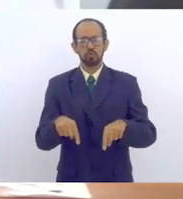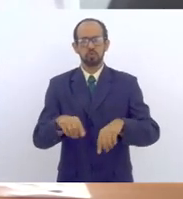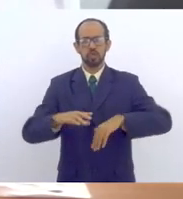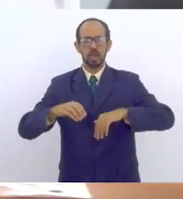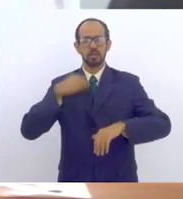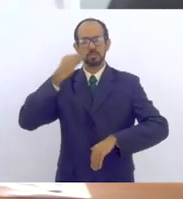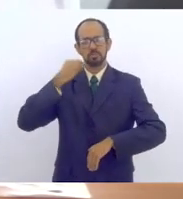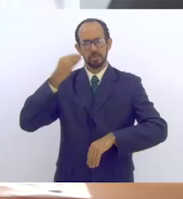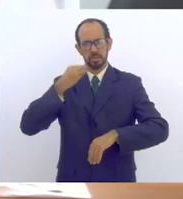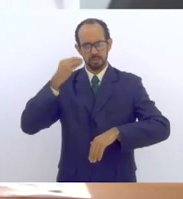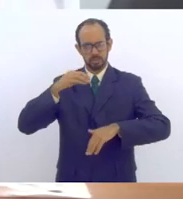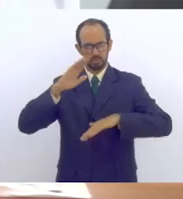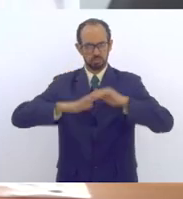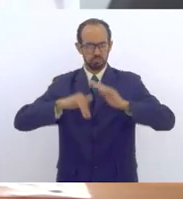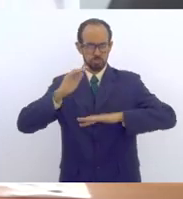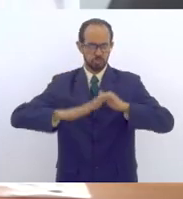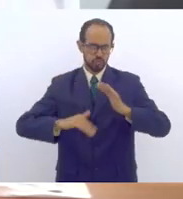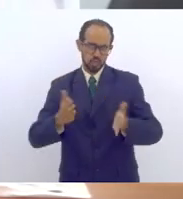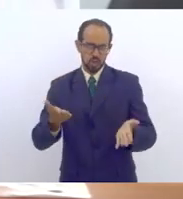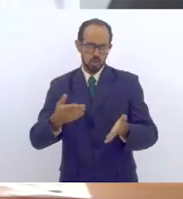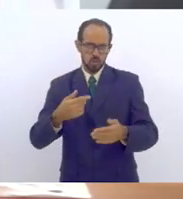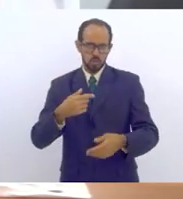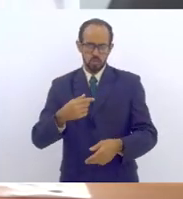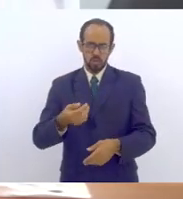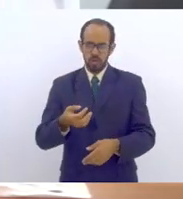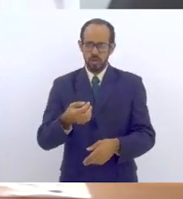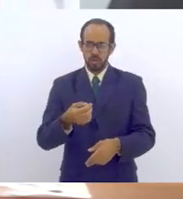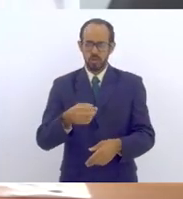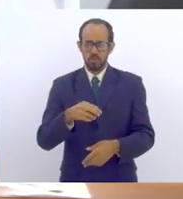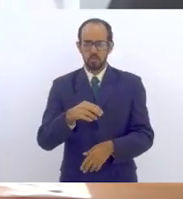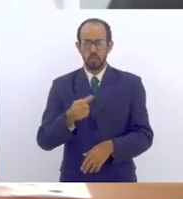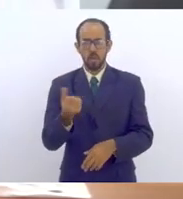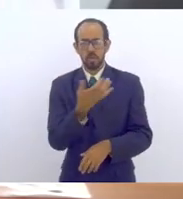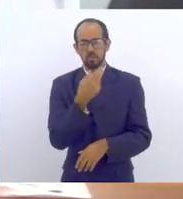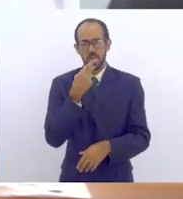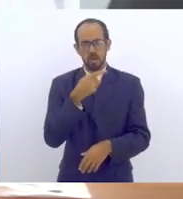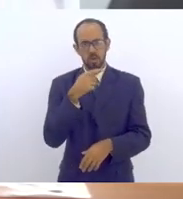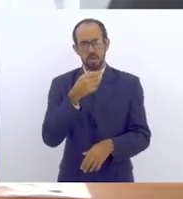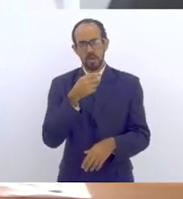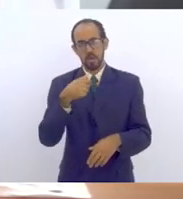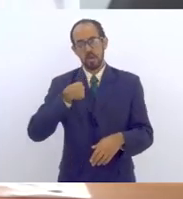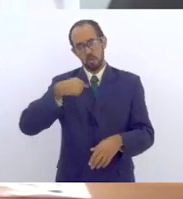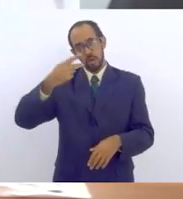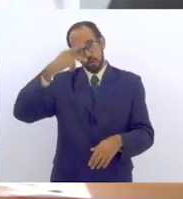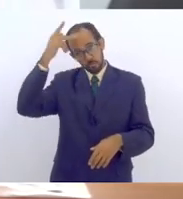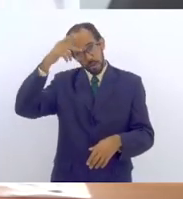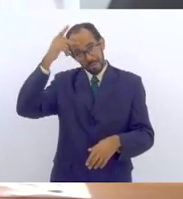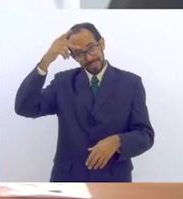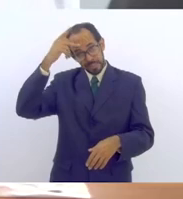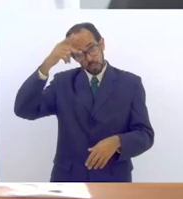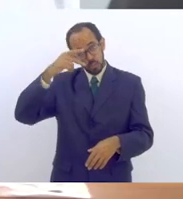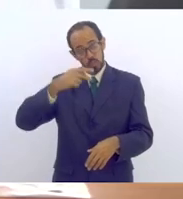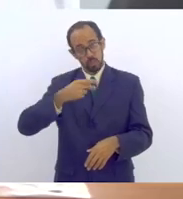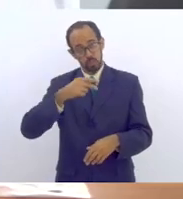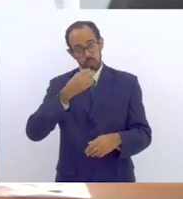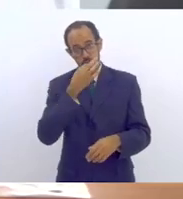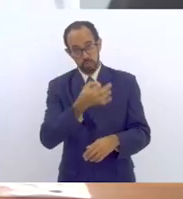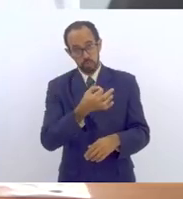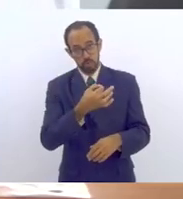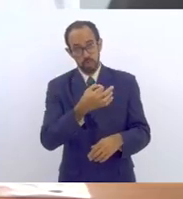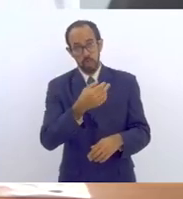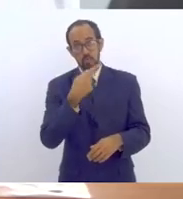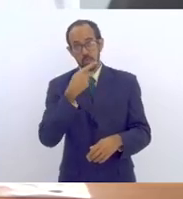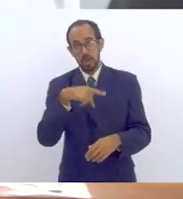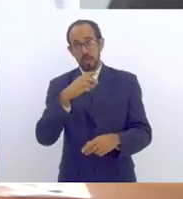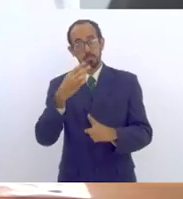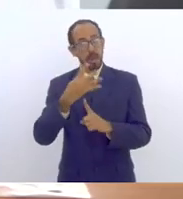o RJ disse que ele que eu quero indicação minha que eu era o padrinho da indicação para ir para o Dr eu fiz questão de mandar uma nota para rede